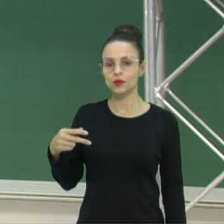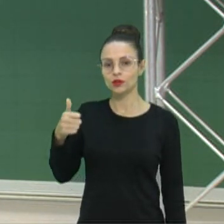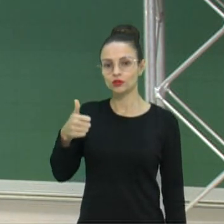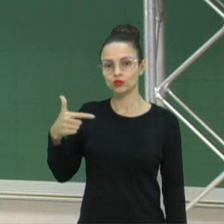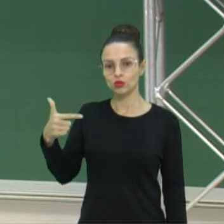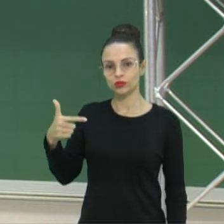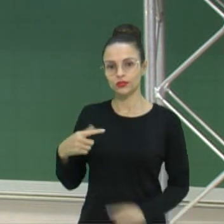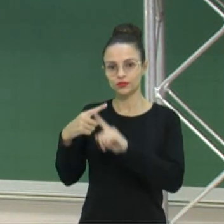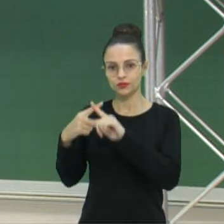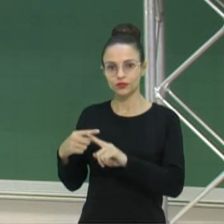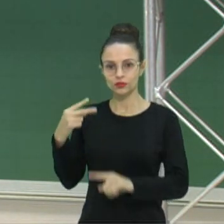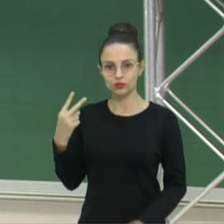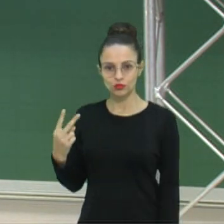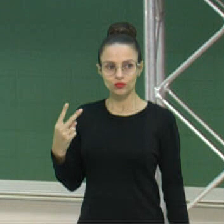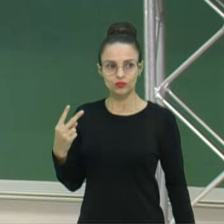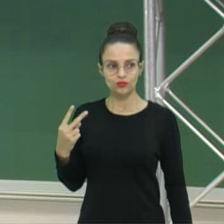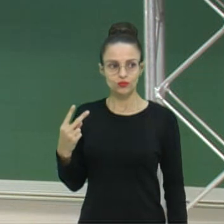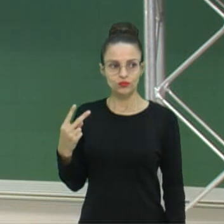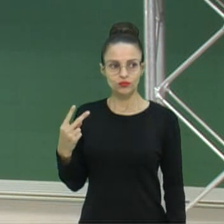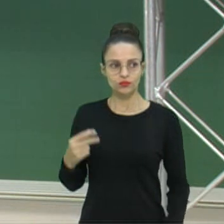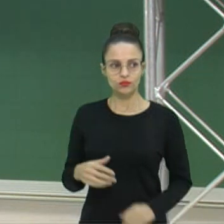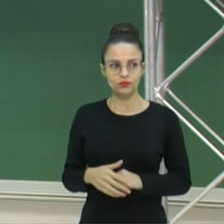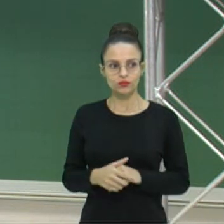vezes 2,